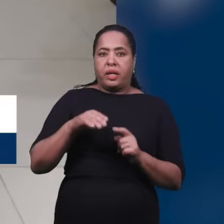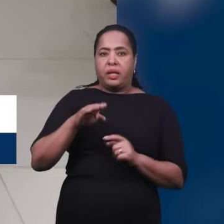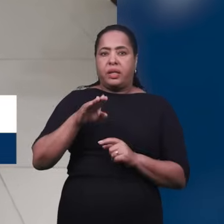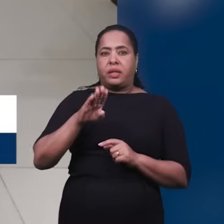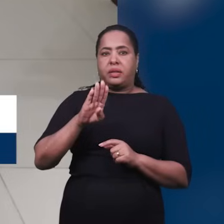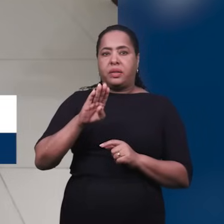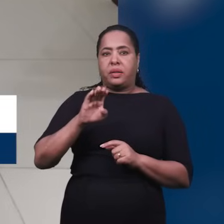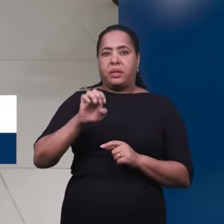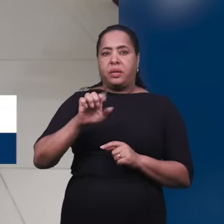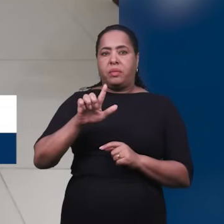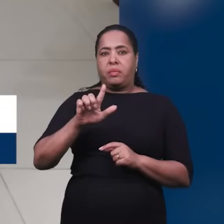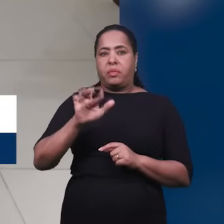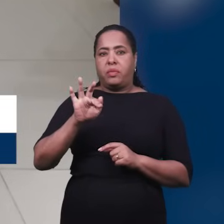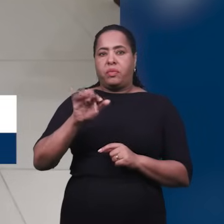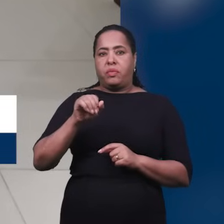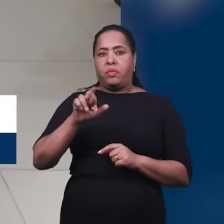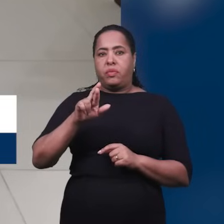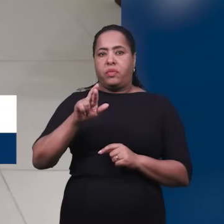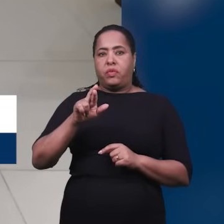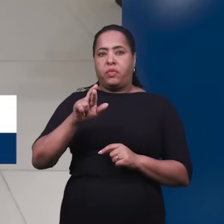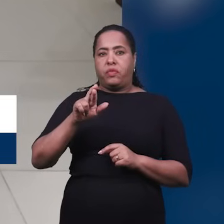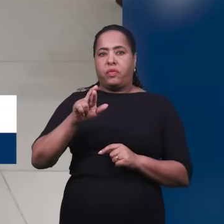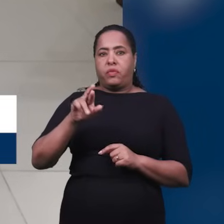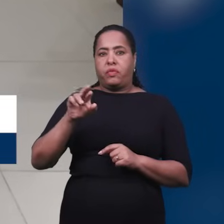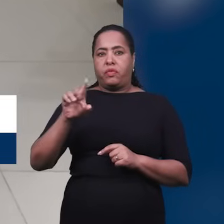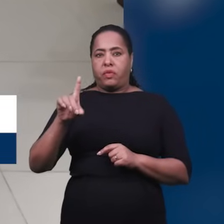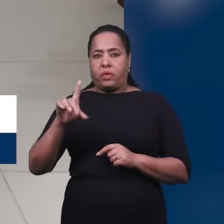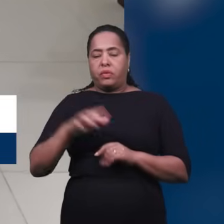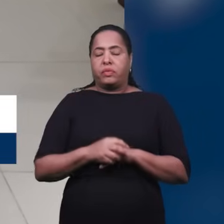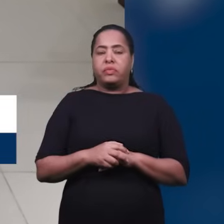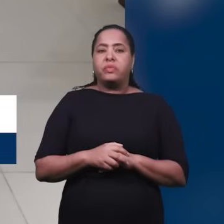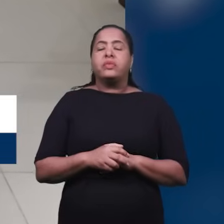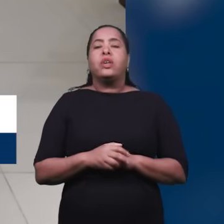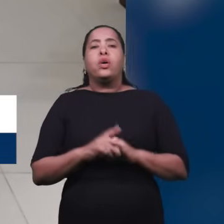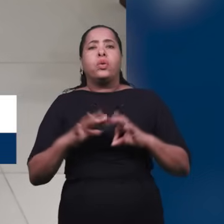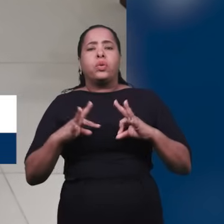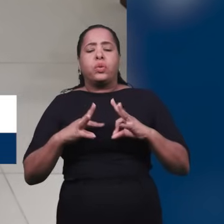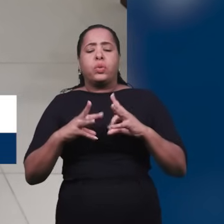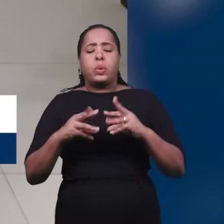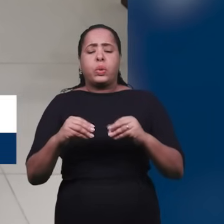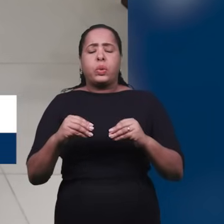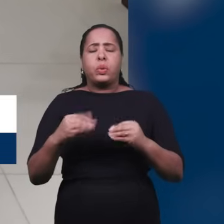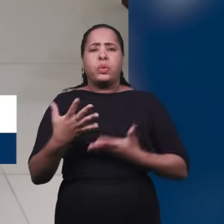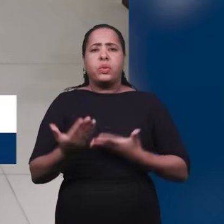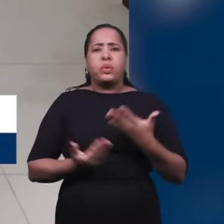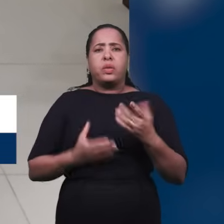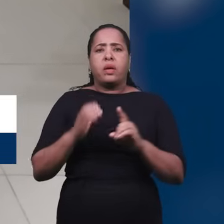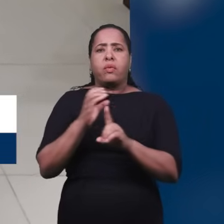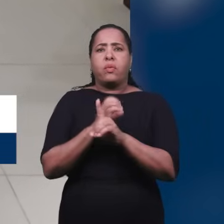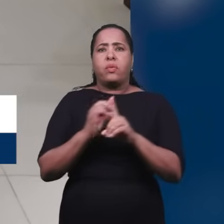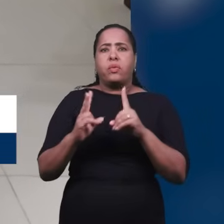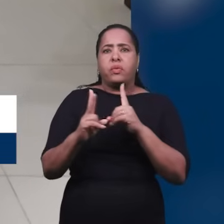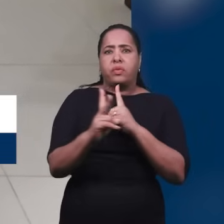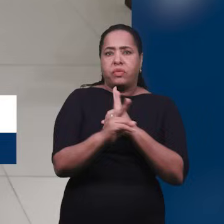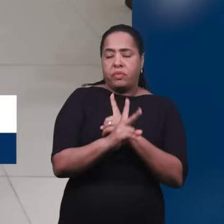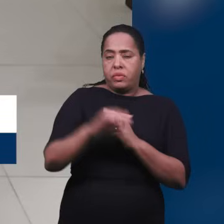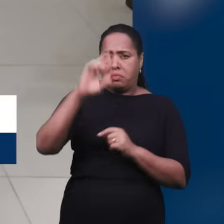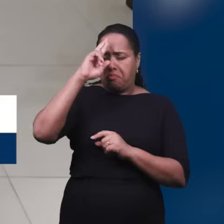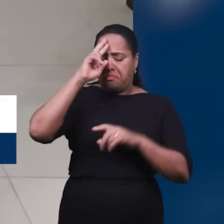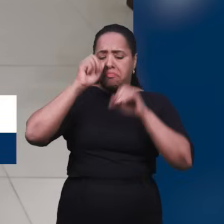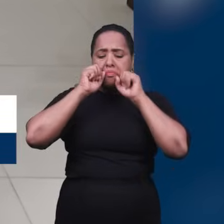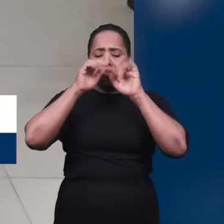Roxo, uma vigília de oração com todos os membros, onde o Senhor nos deu uma grande bênção